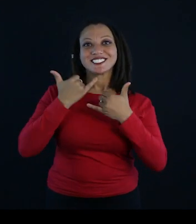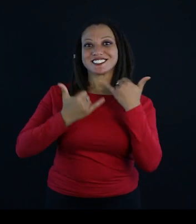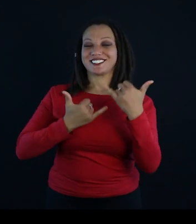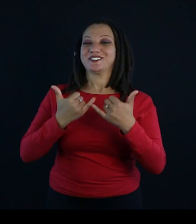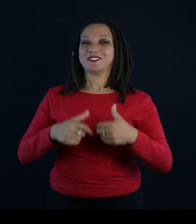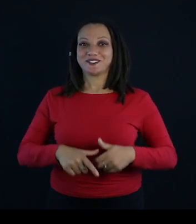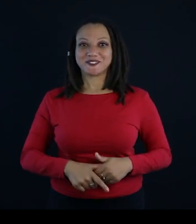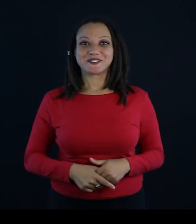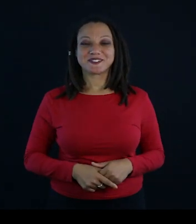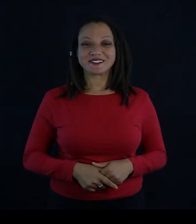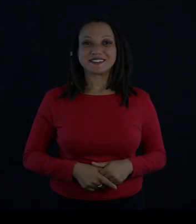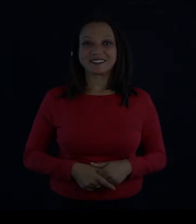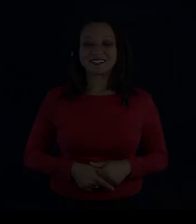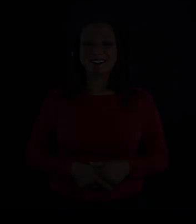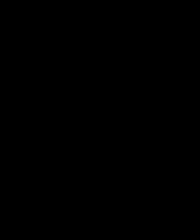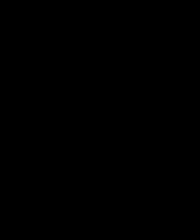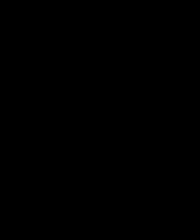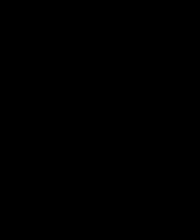Então, ó.